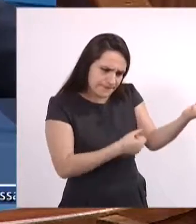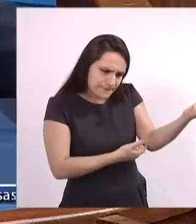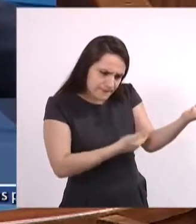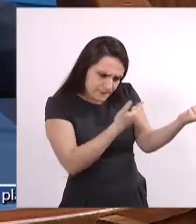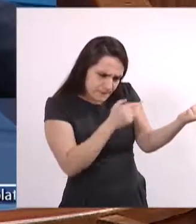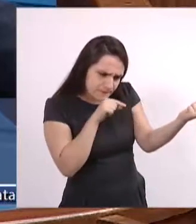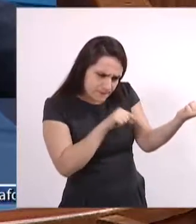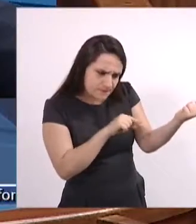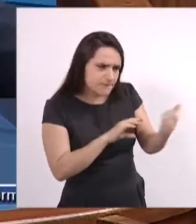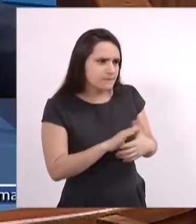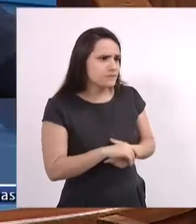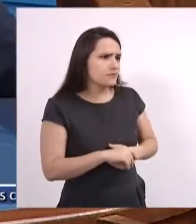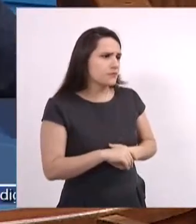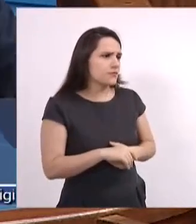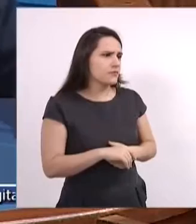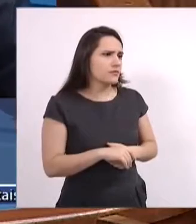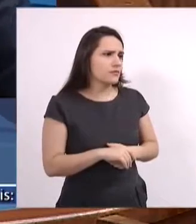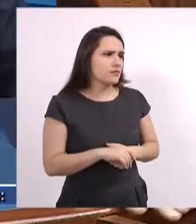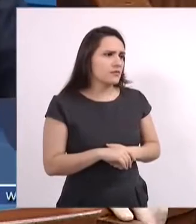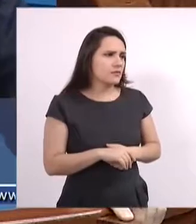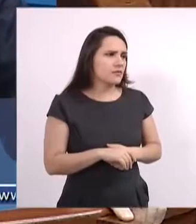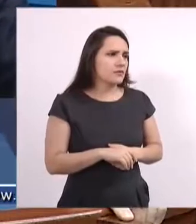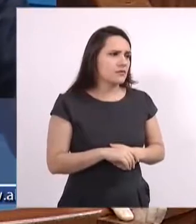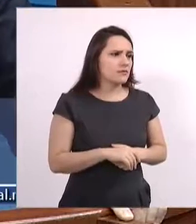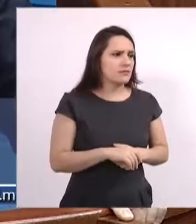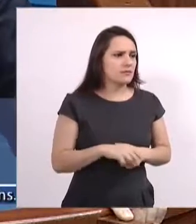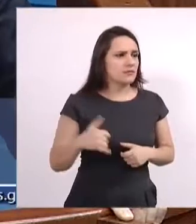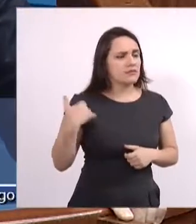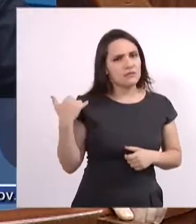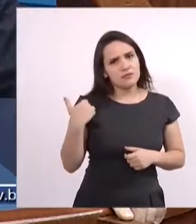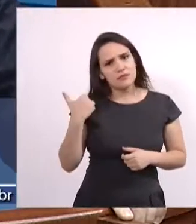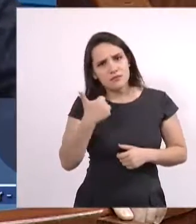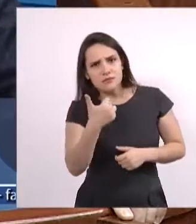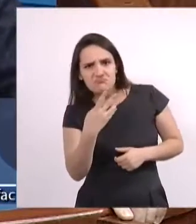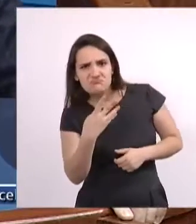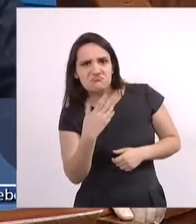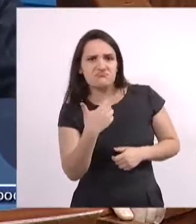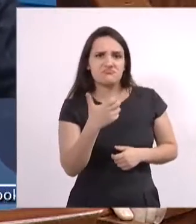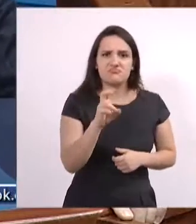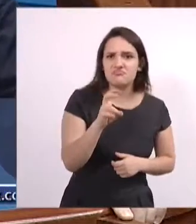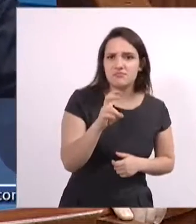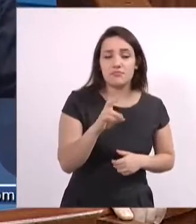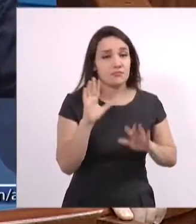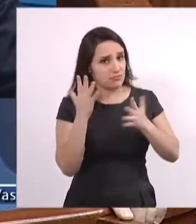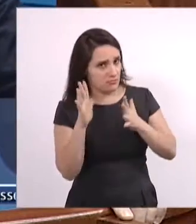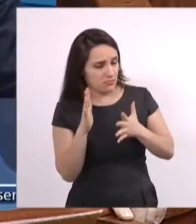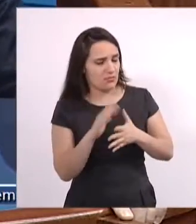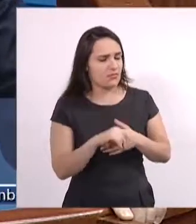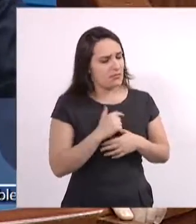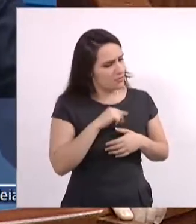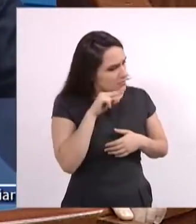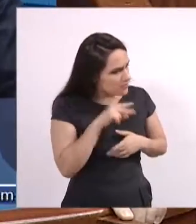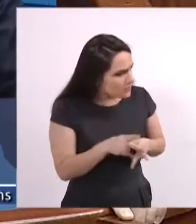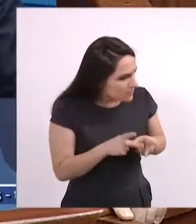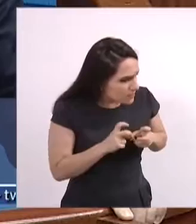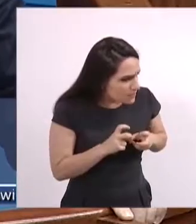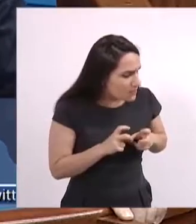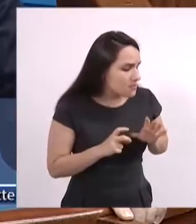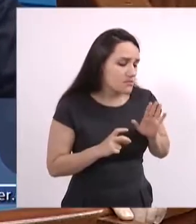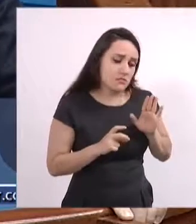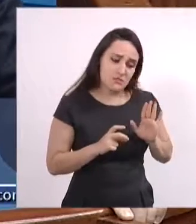alta, com 14, 15 anos de idade, essa pessoa,